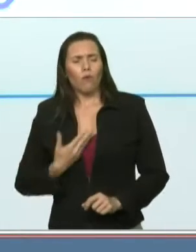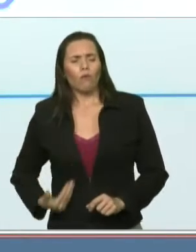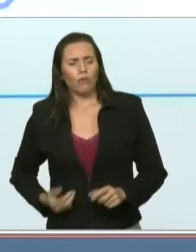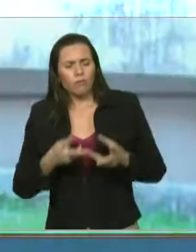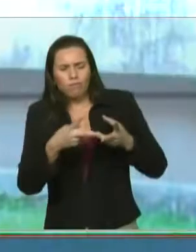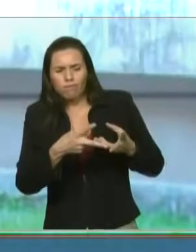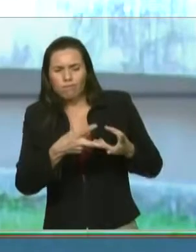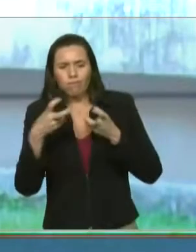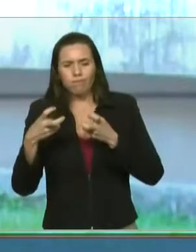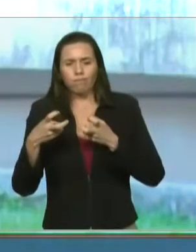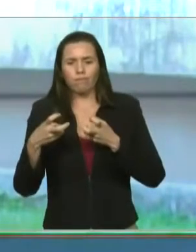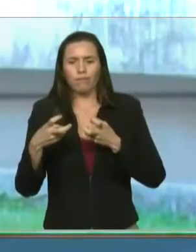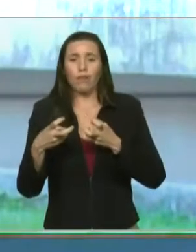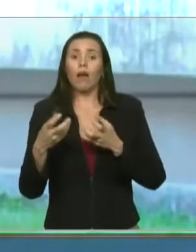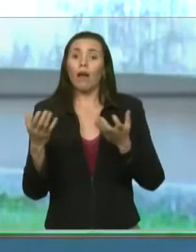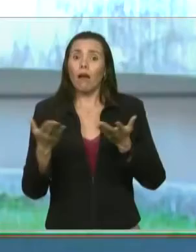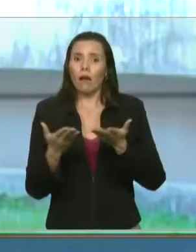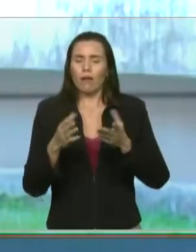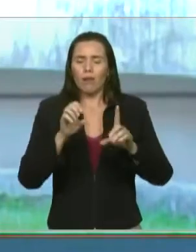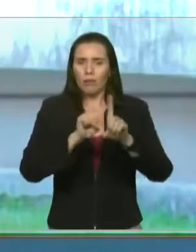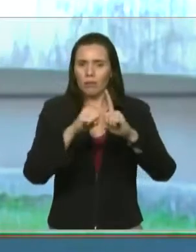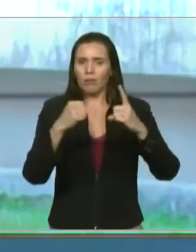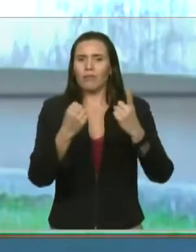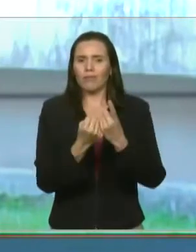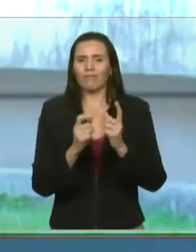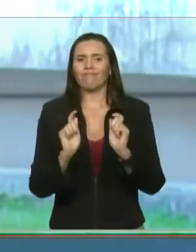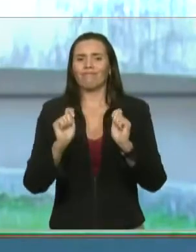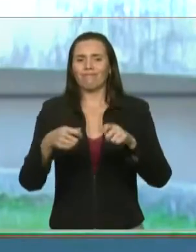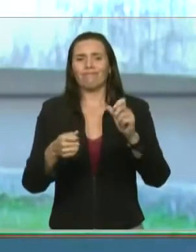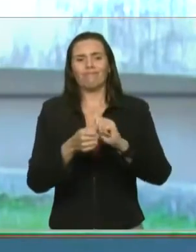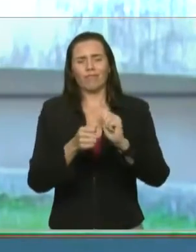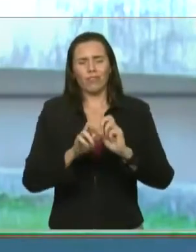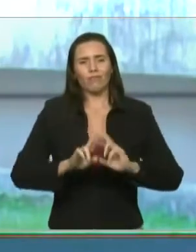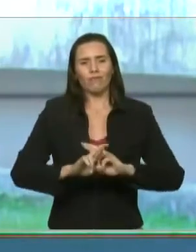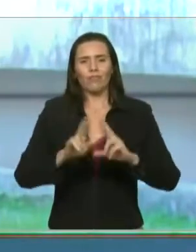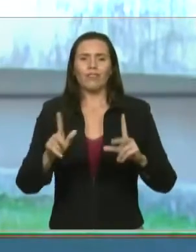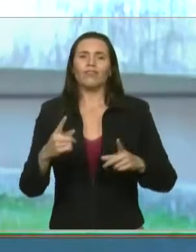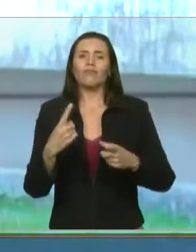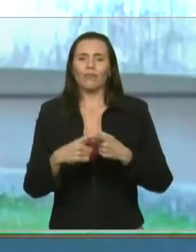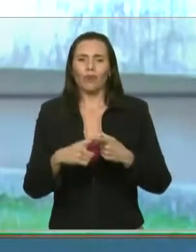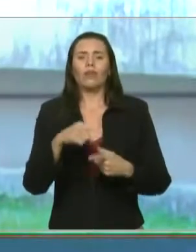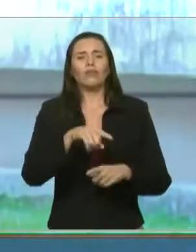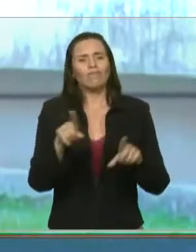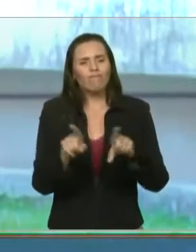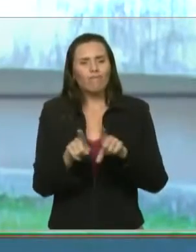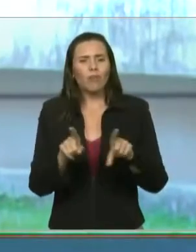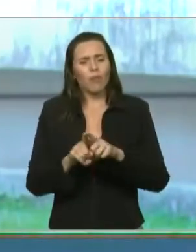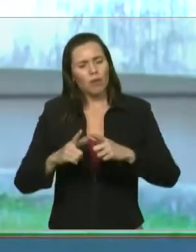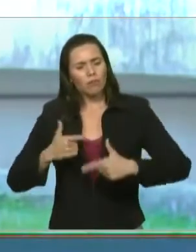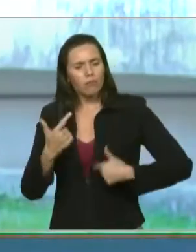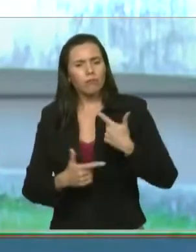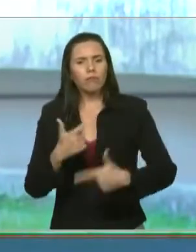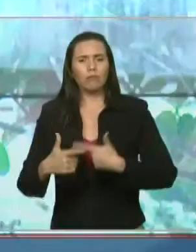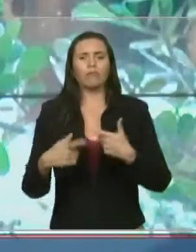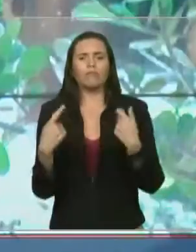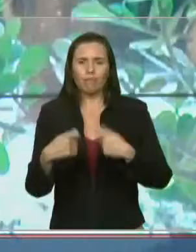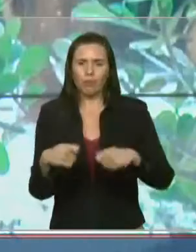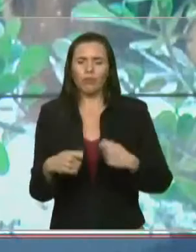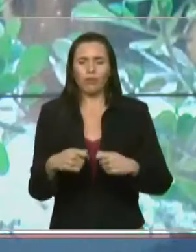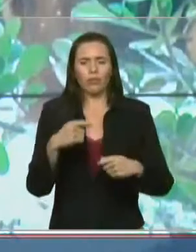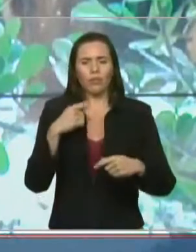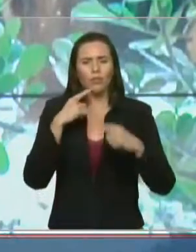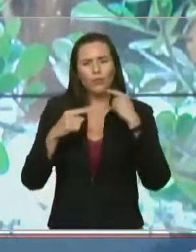que a sociedade organizada pode fazer a diferença, porque ela também tem que entrar nessa disputa, ela também tem que entrar nesse debate. Pode